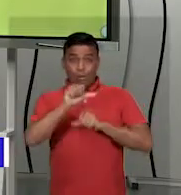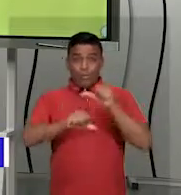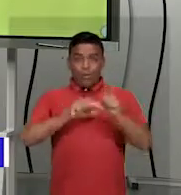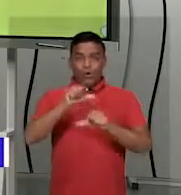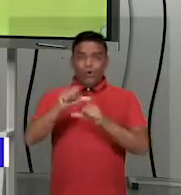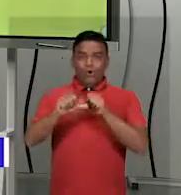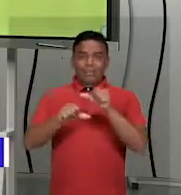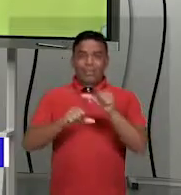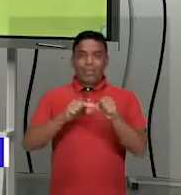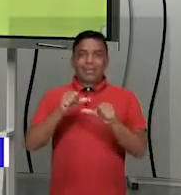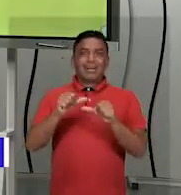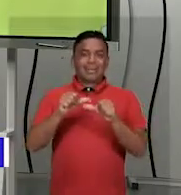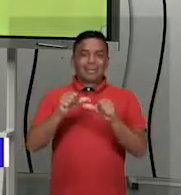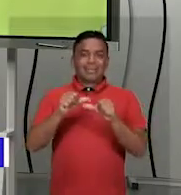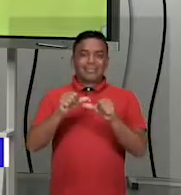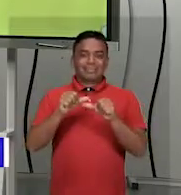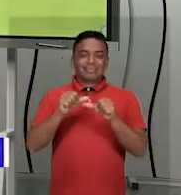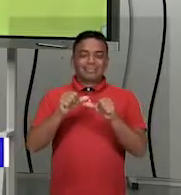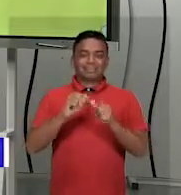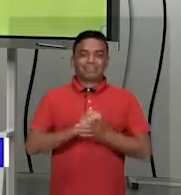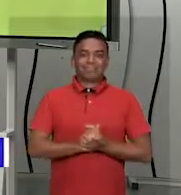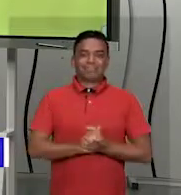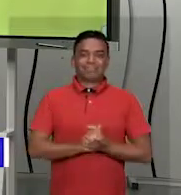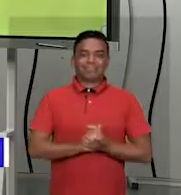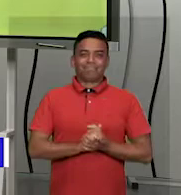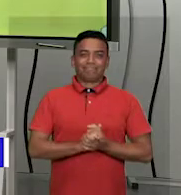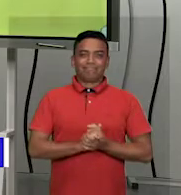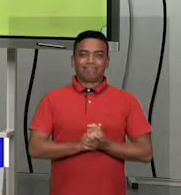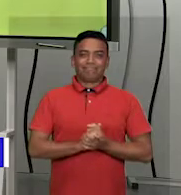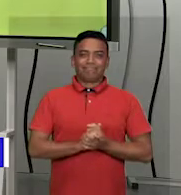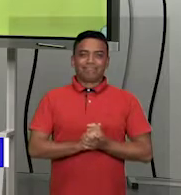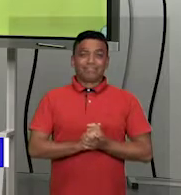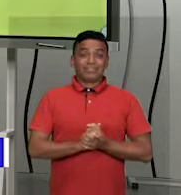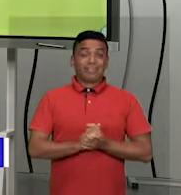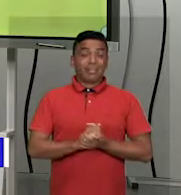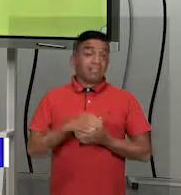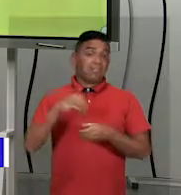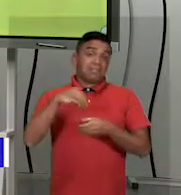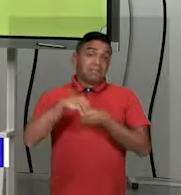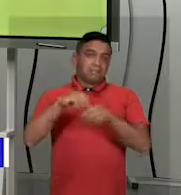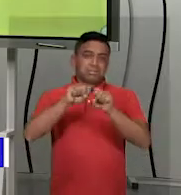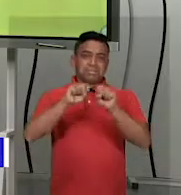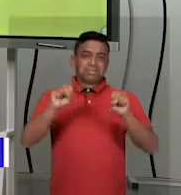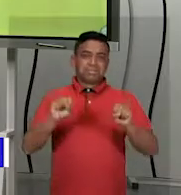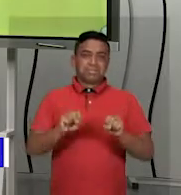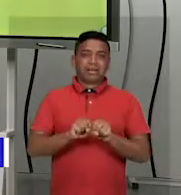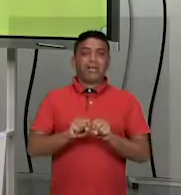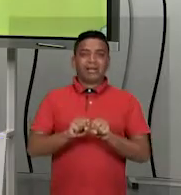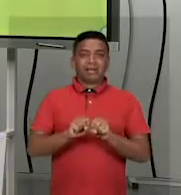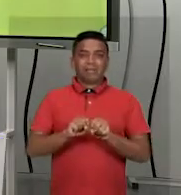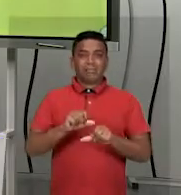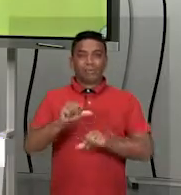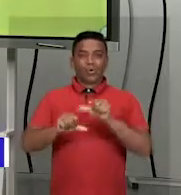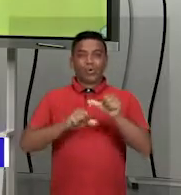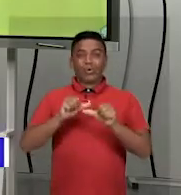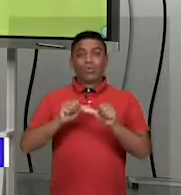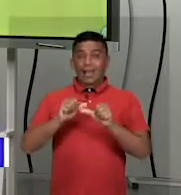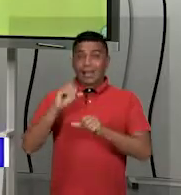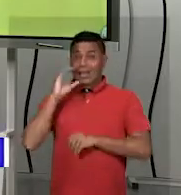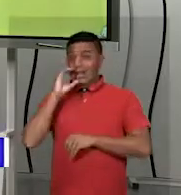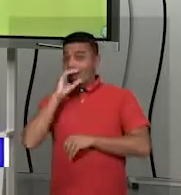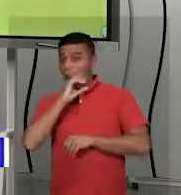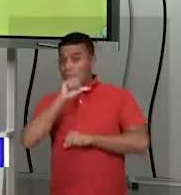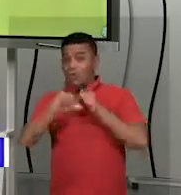entregue para o sistema em trabalho mecânico, ou seja, você